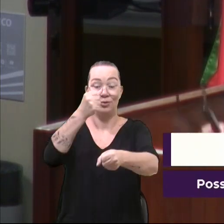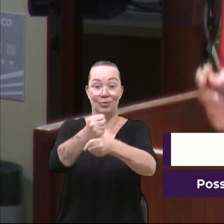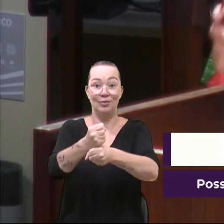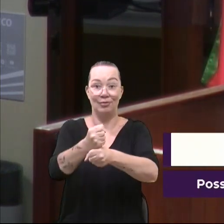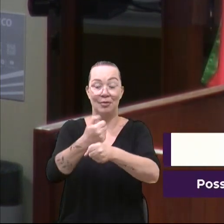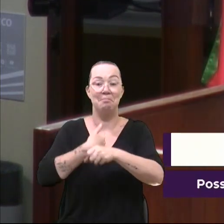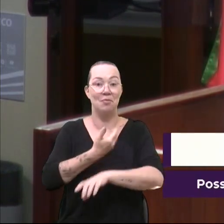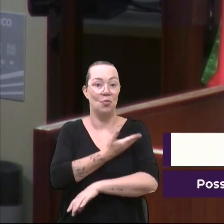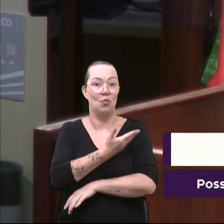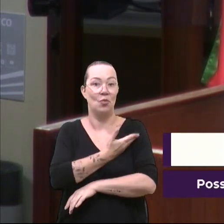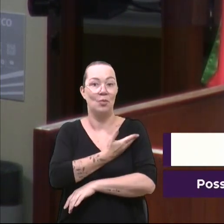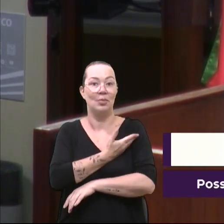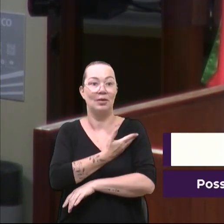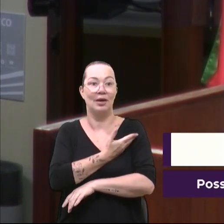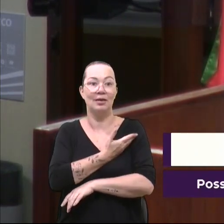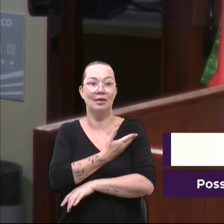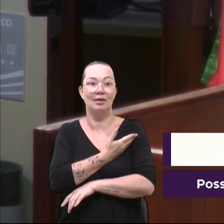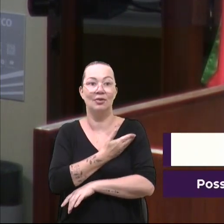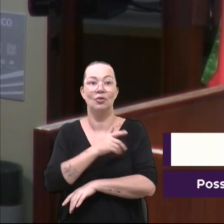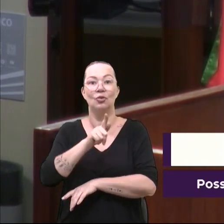PSB, Gilfredo de Camires.